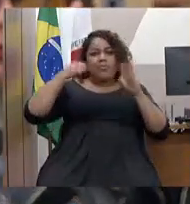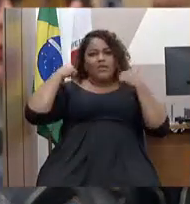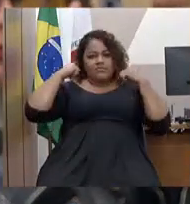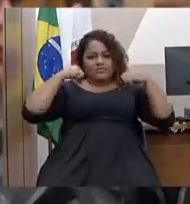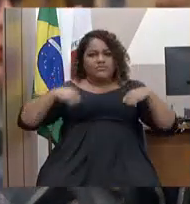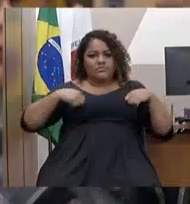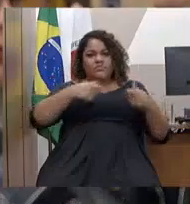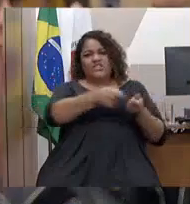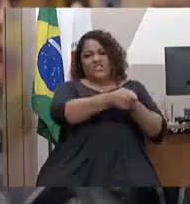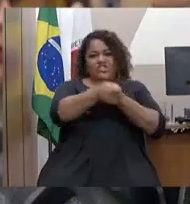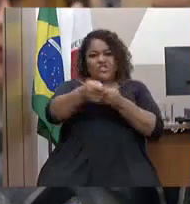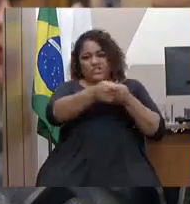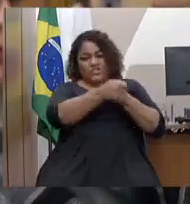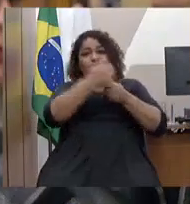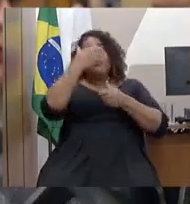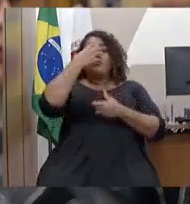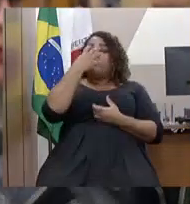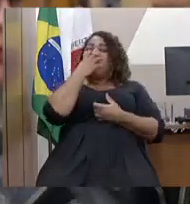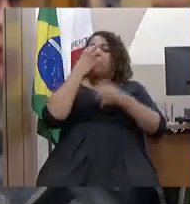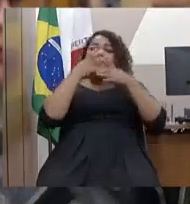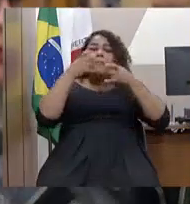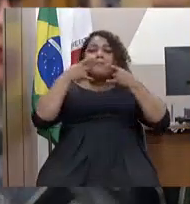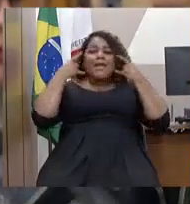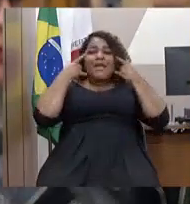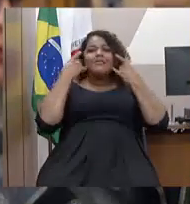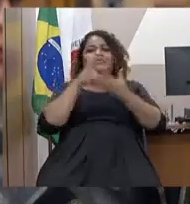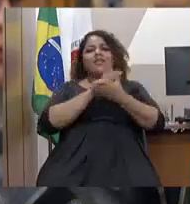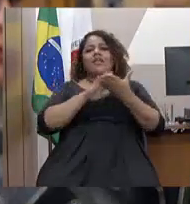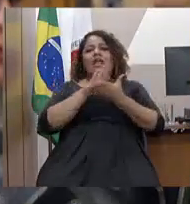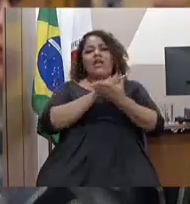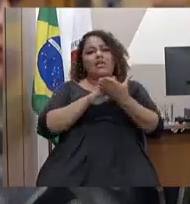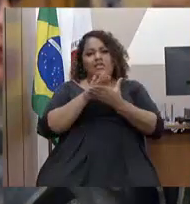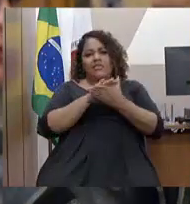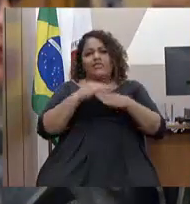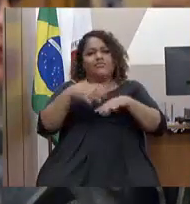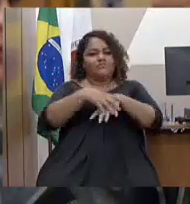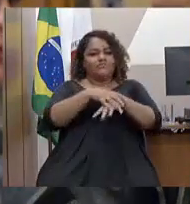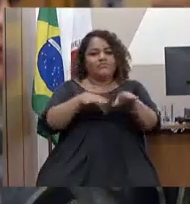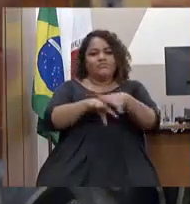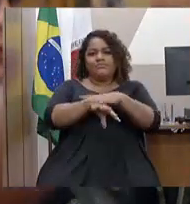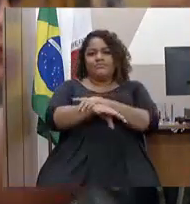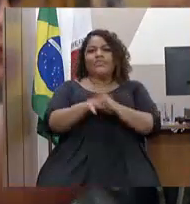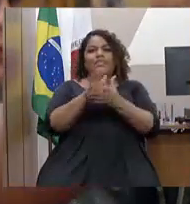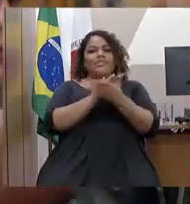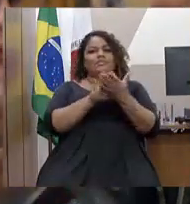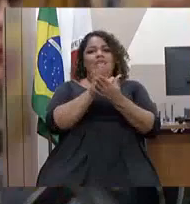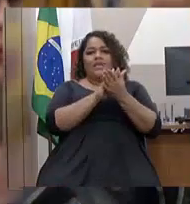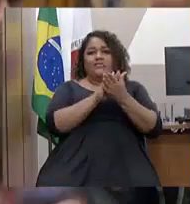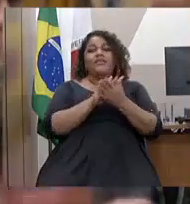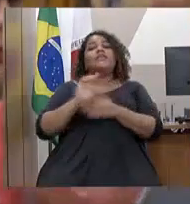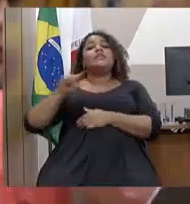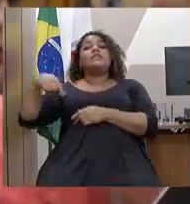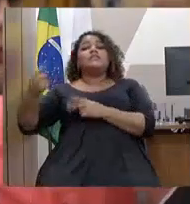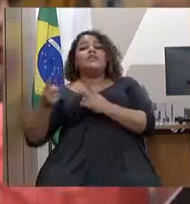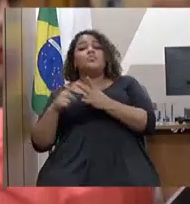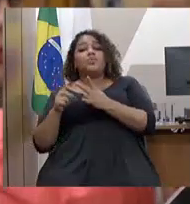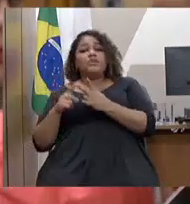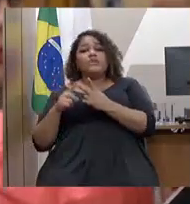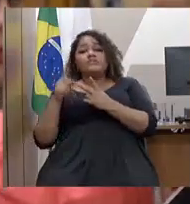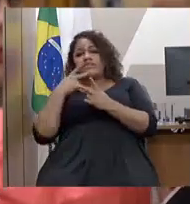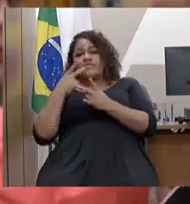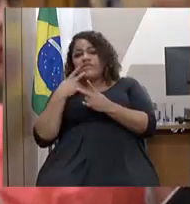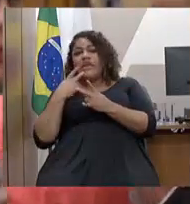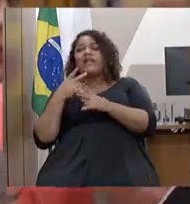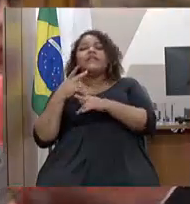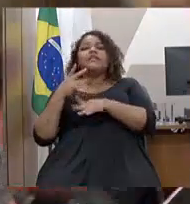de proteção se qualquer prevenção e o segundo deles negligenciar a doença ele provocaram por aquilo que eles falam como profissional da Saúde então